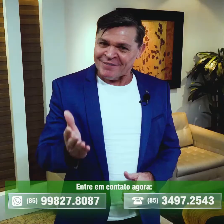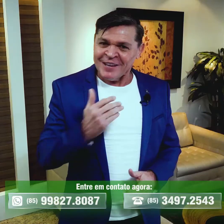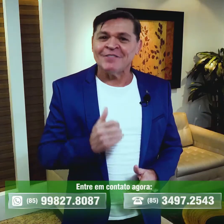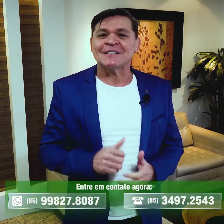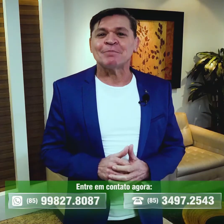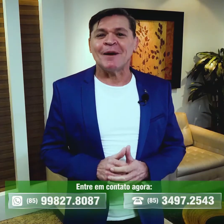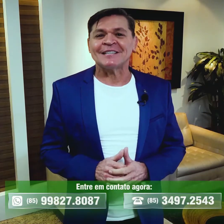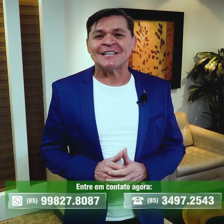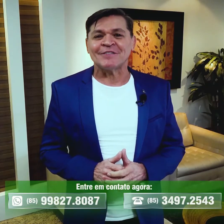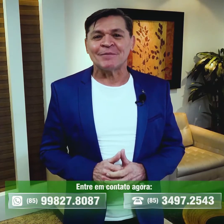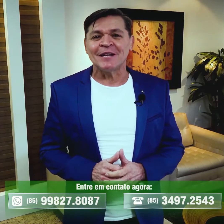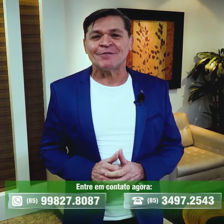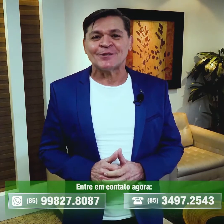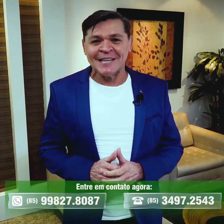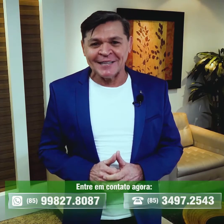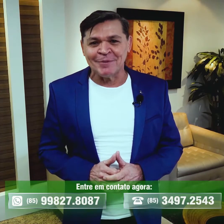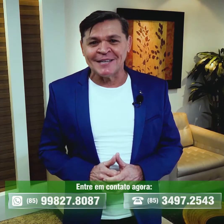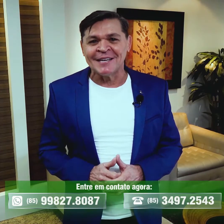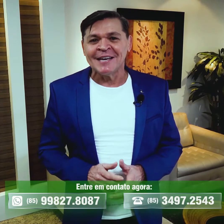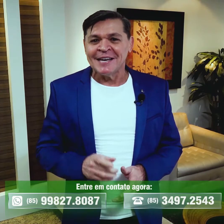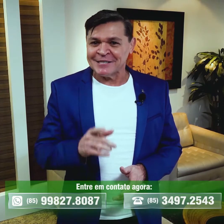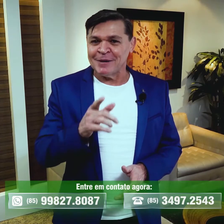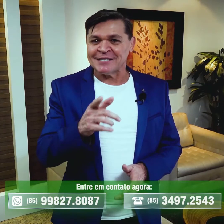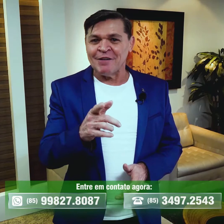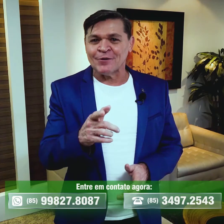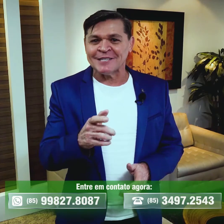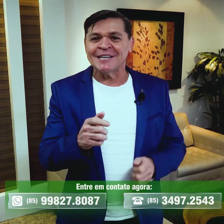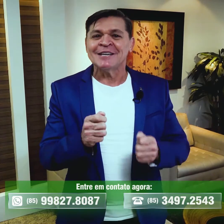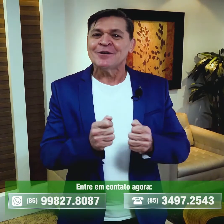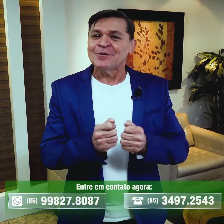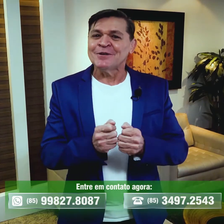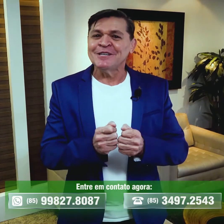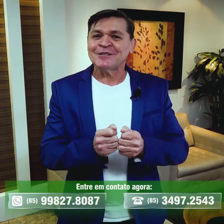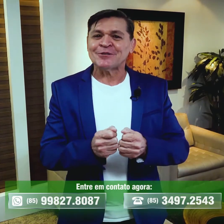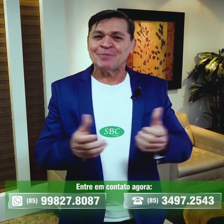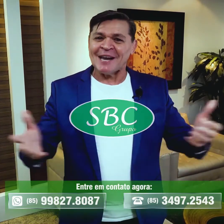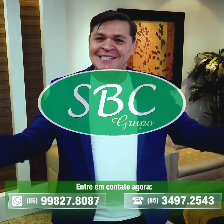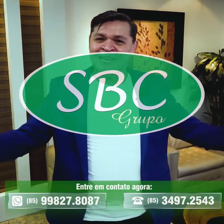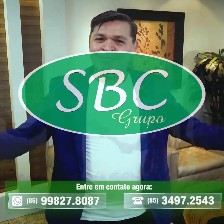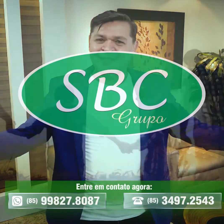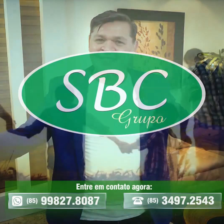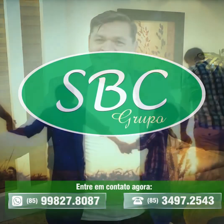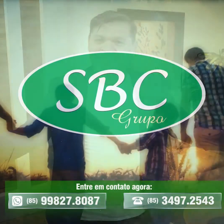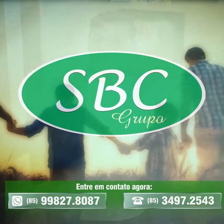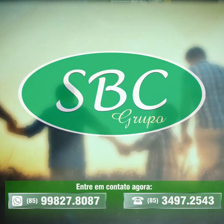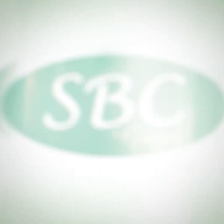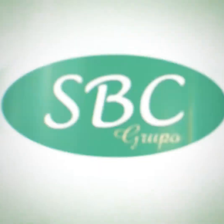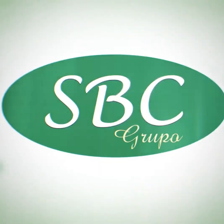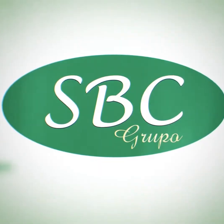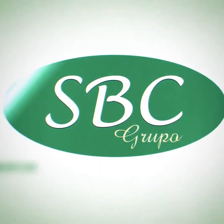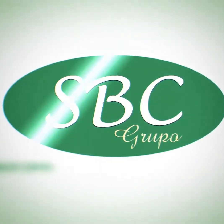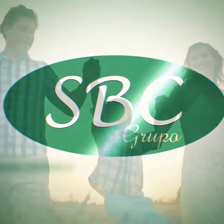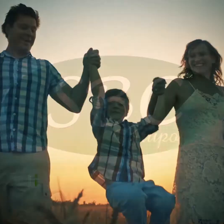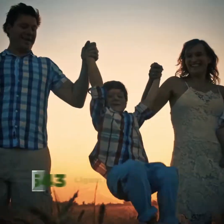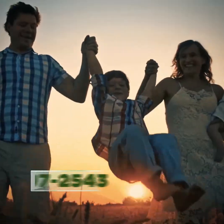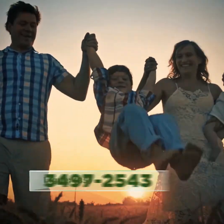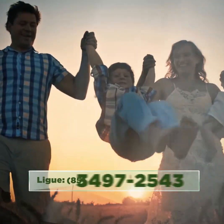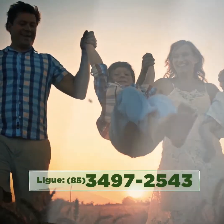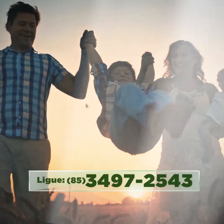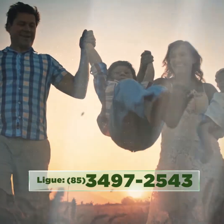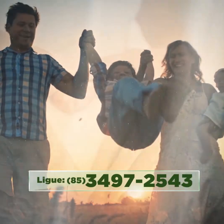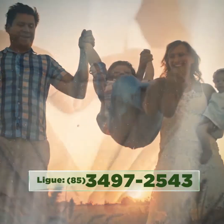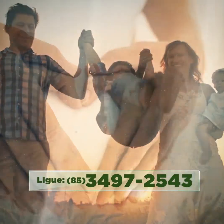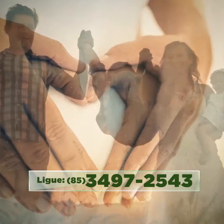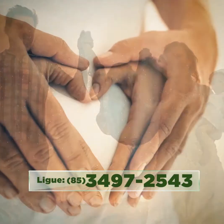família Venha fazer parte dessa família você também SBC e você, unidos para sempre A SBC